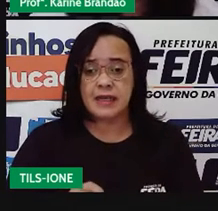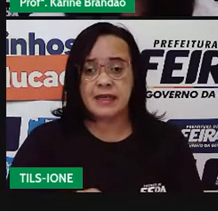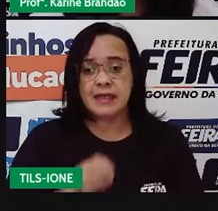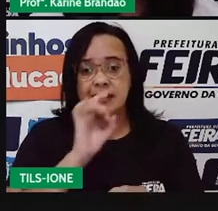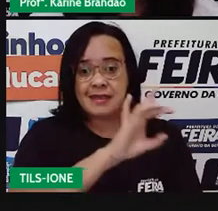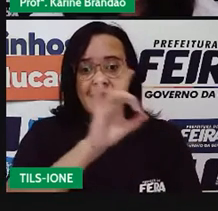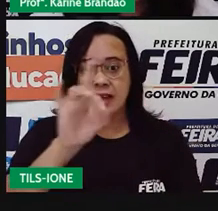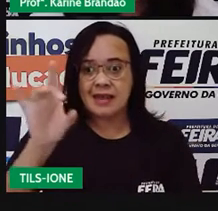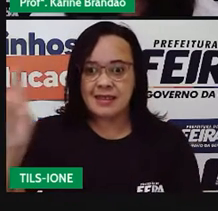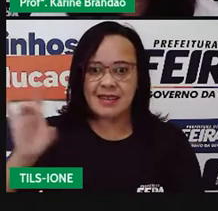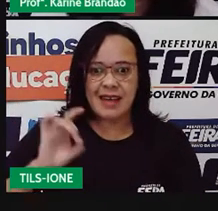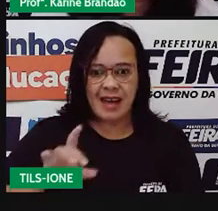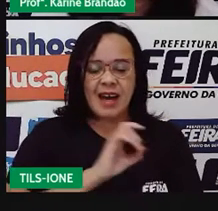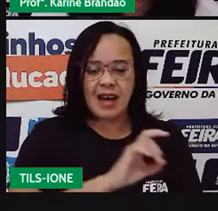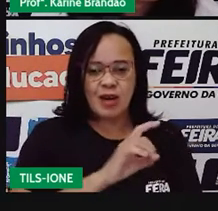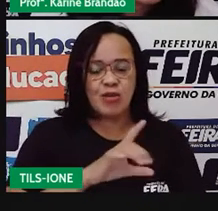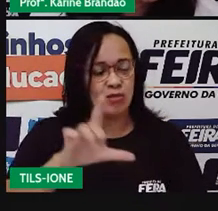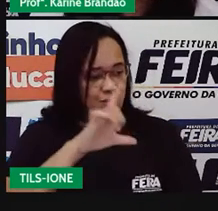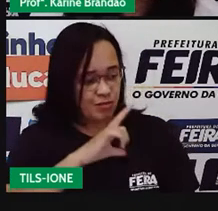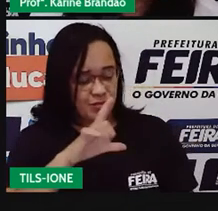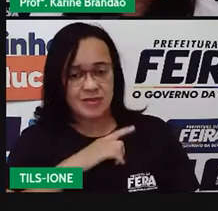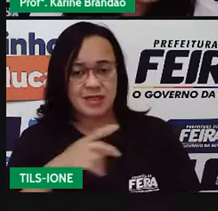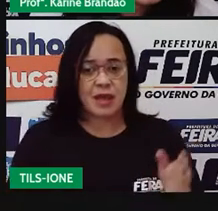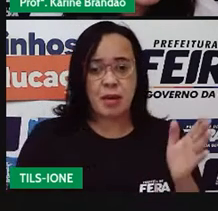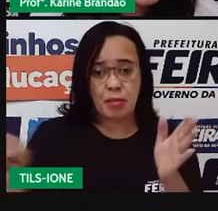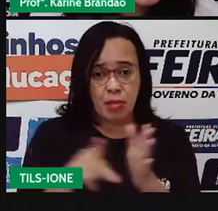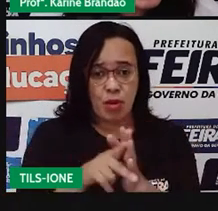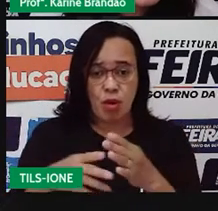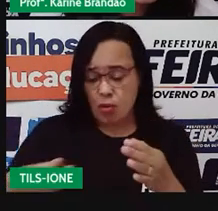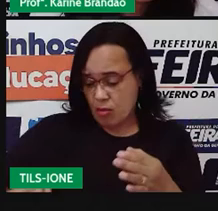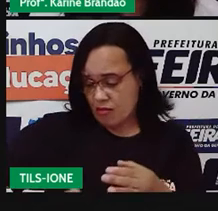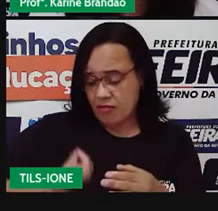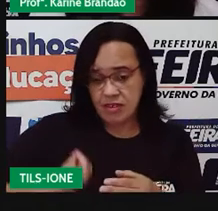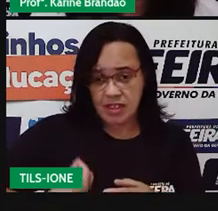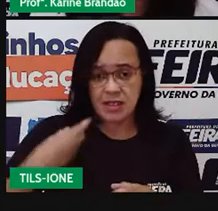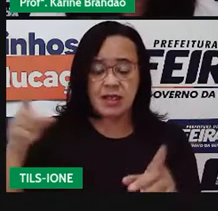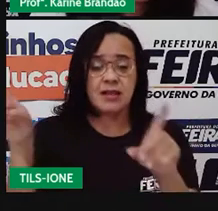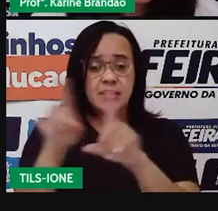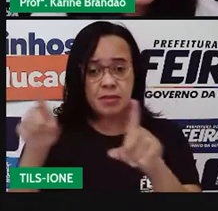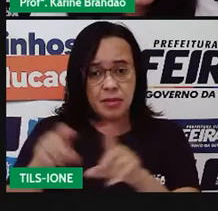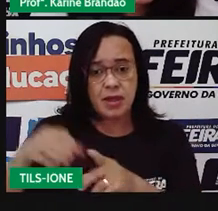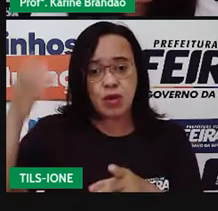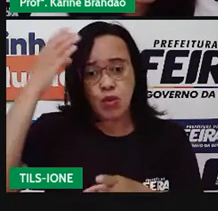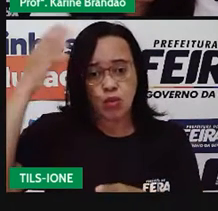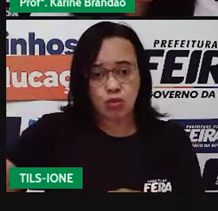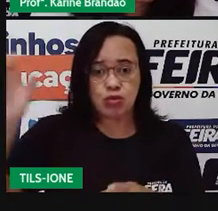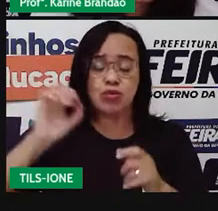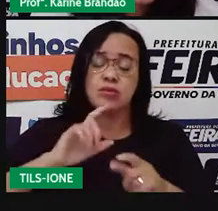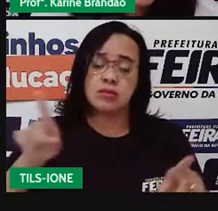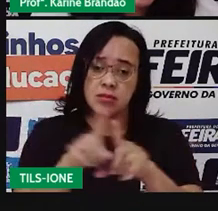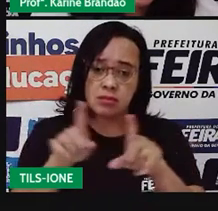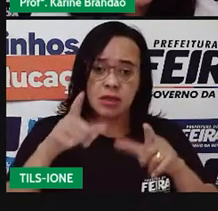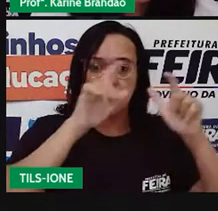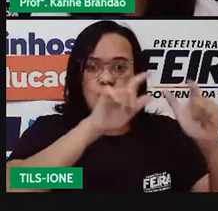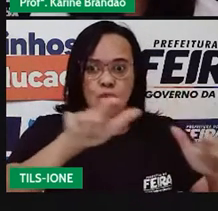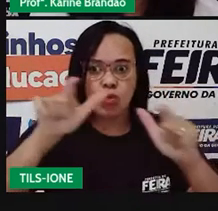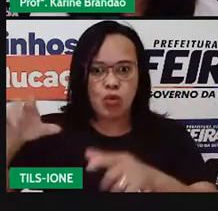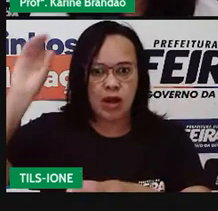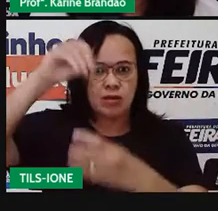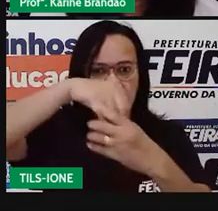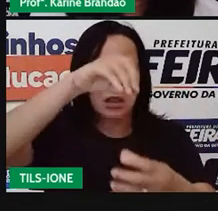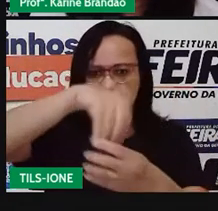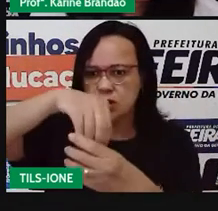interespecíficos, de ecossistemas, biológicos e culturais, e os ambientes nos quais eles estão inseridos.